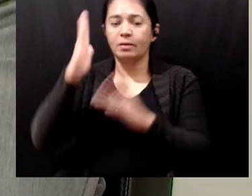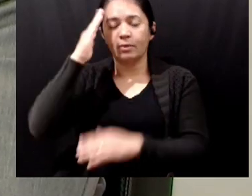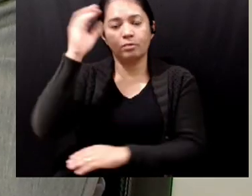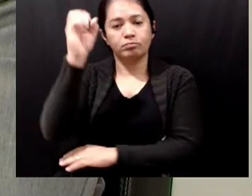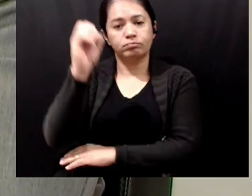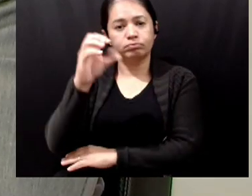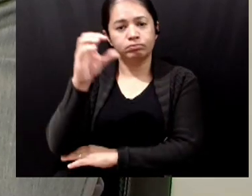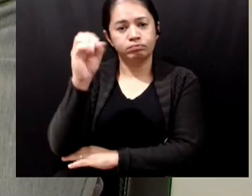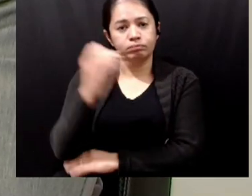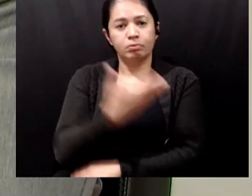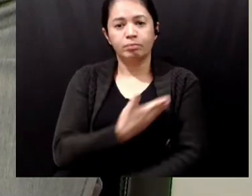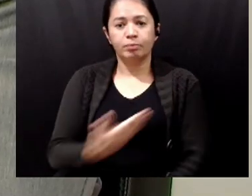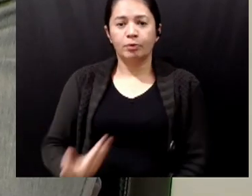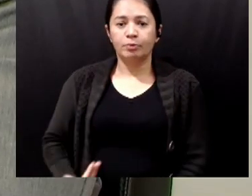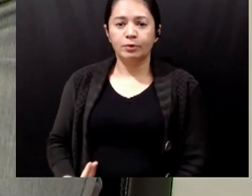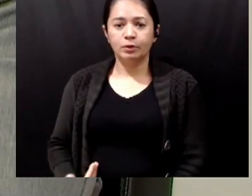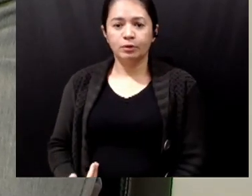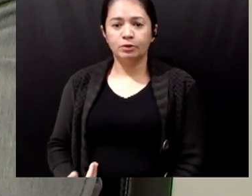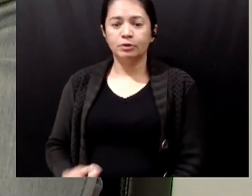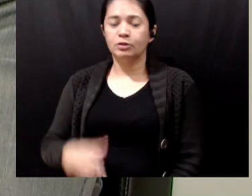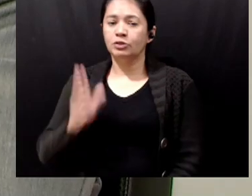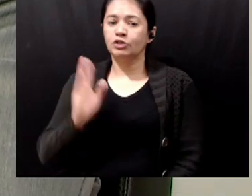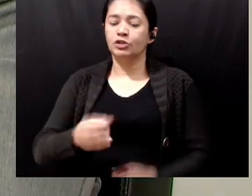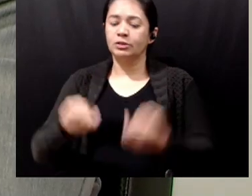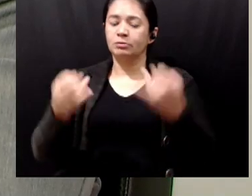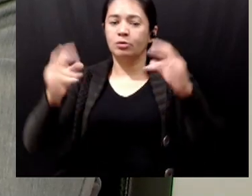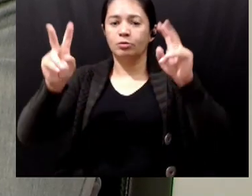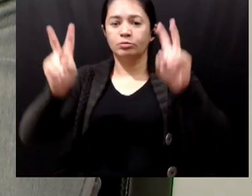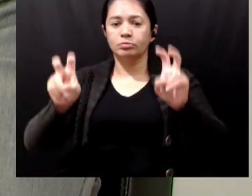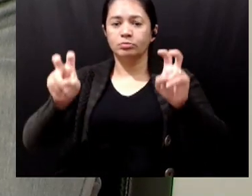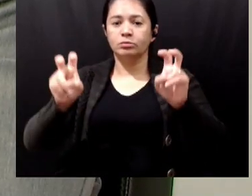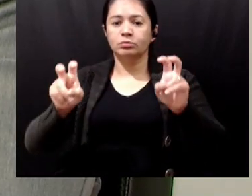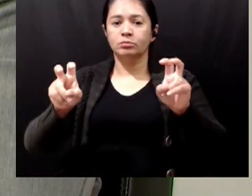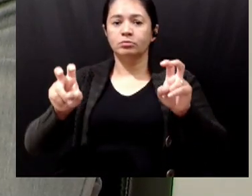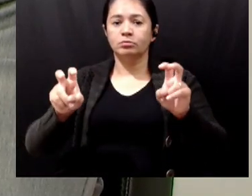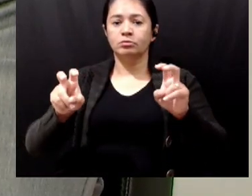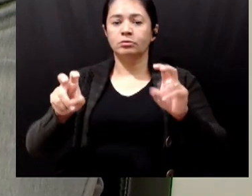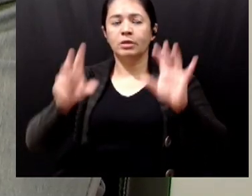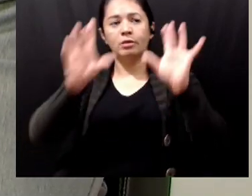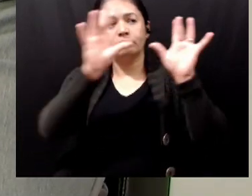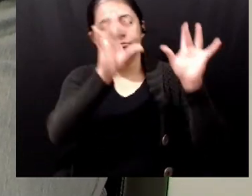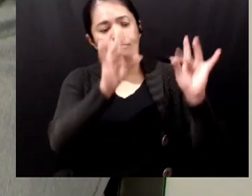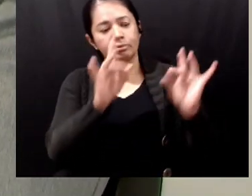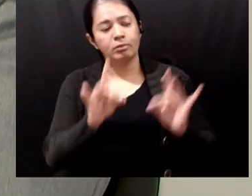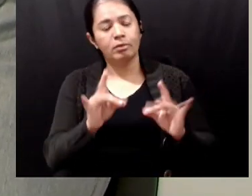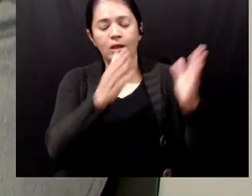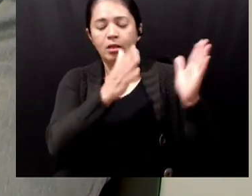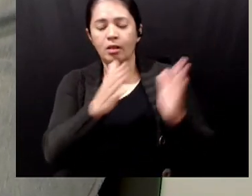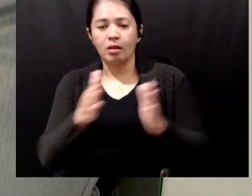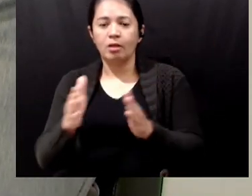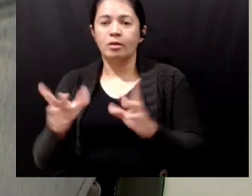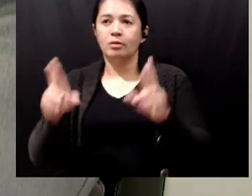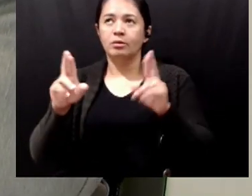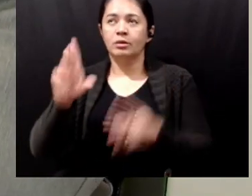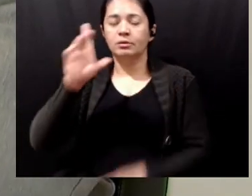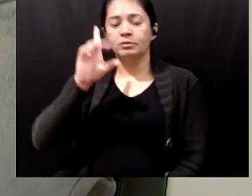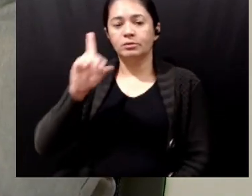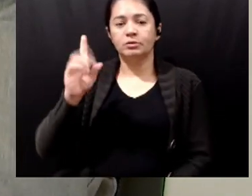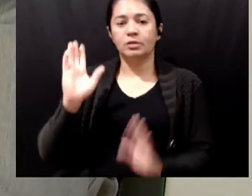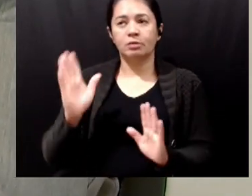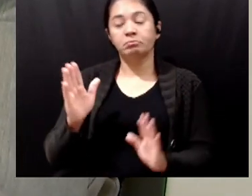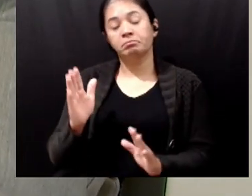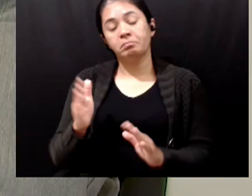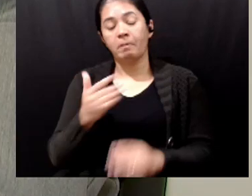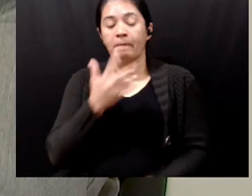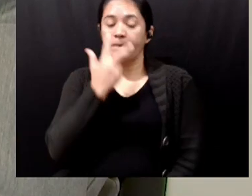Foram falados sobre o tema, sobre as etapas, né, e graças a Deus, aparentemente, nós